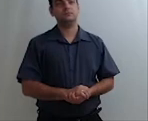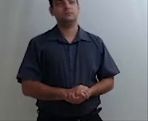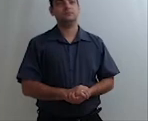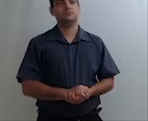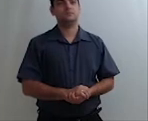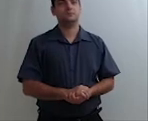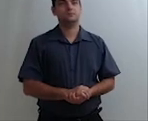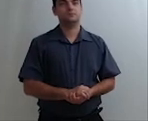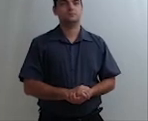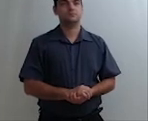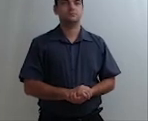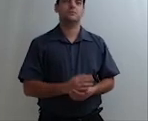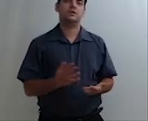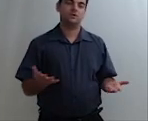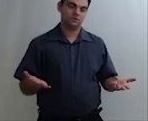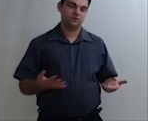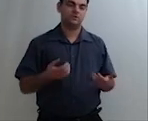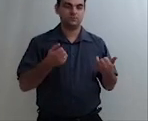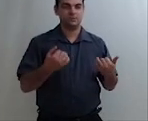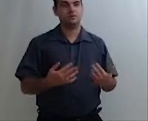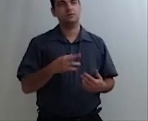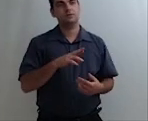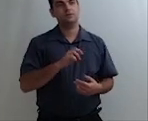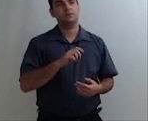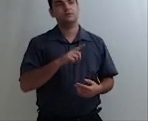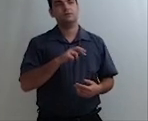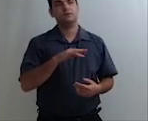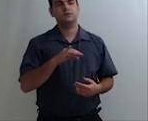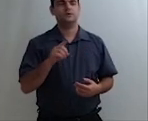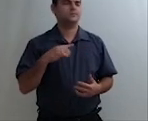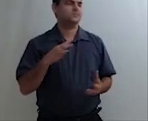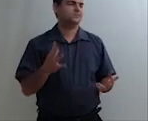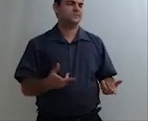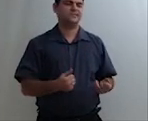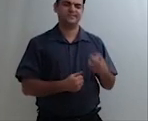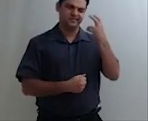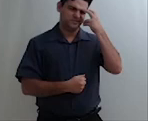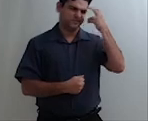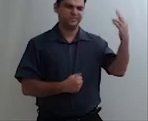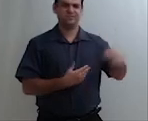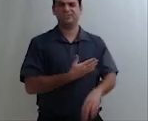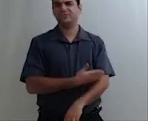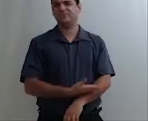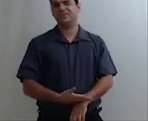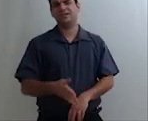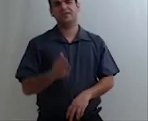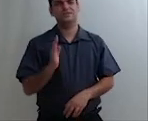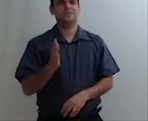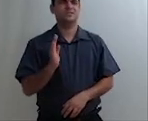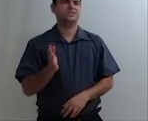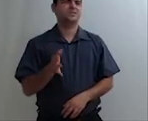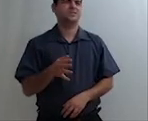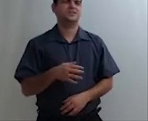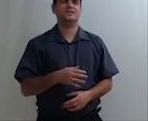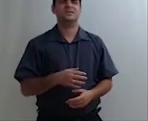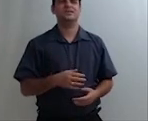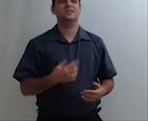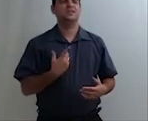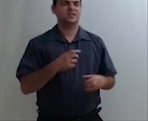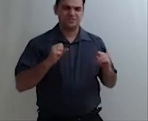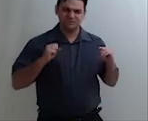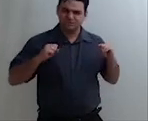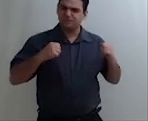parabenizando o ministro Rogério que já não nos surpreende pela sua coragem pela sua determinação